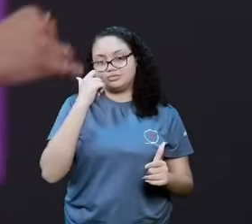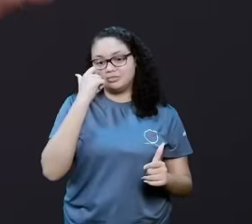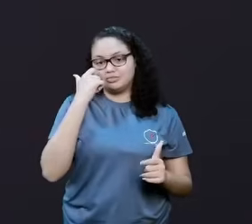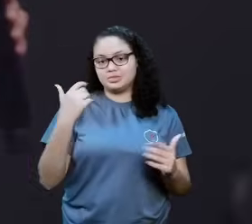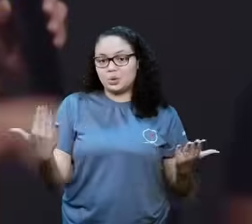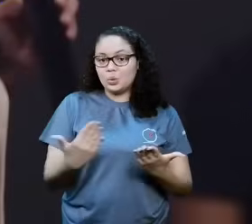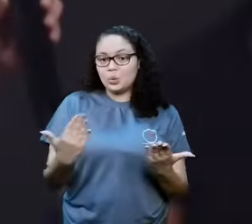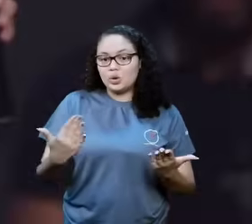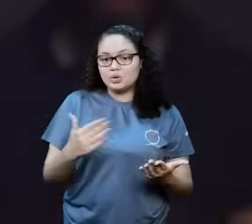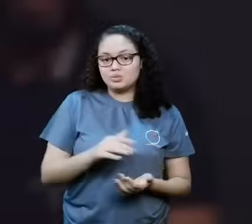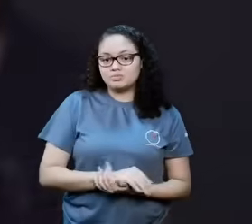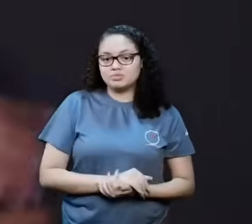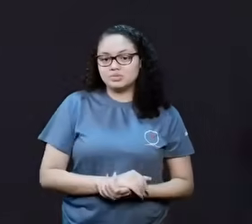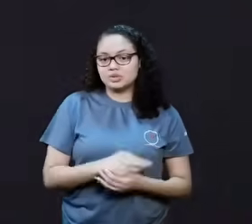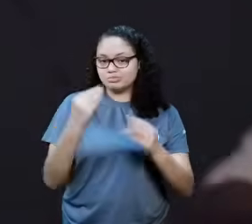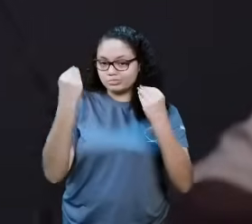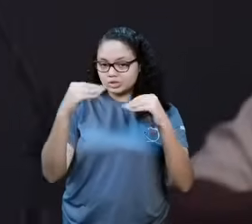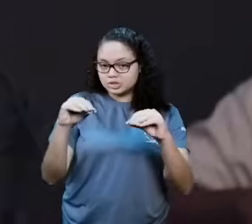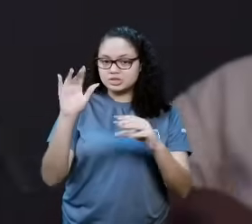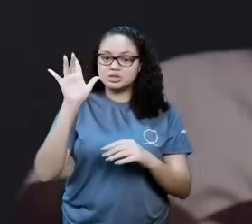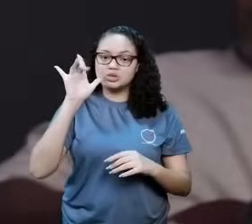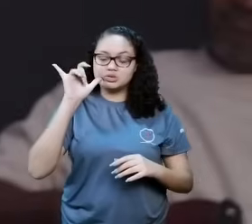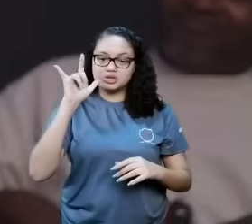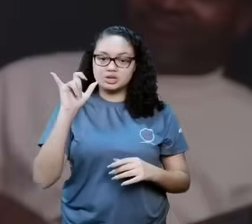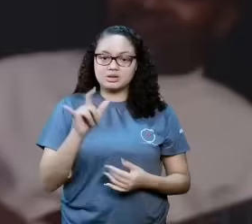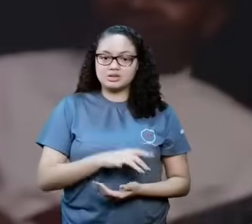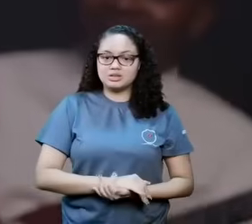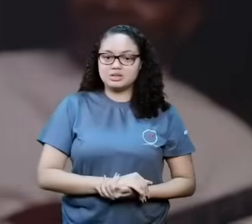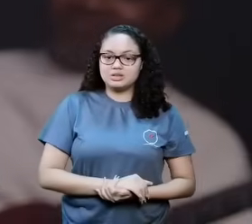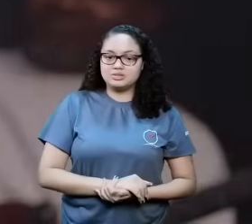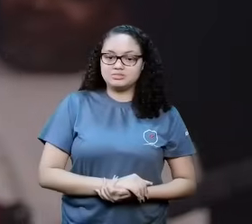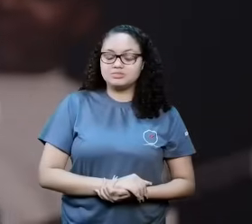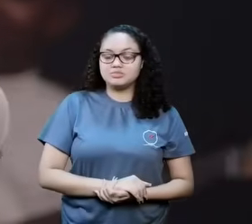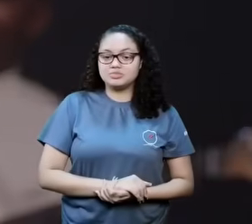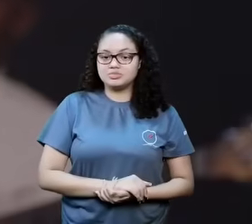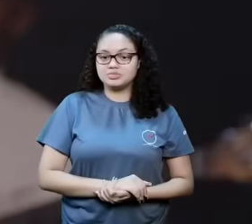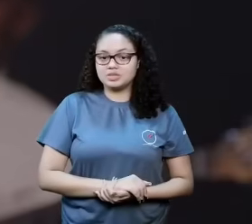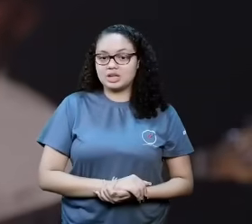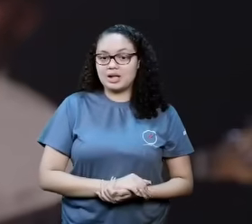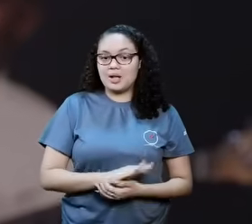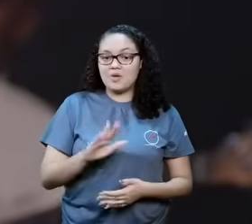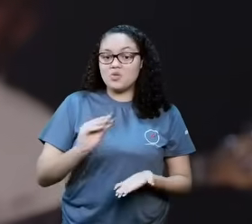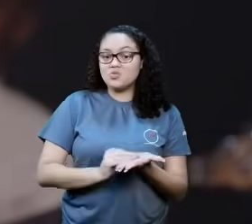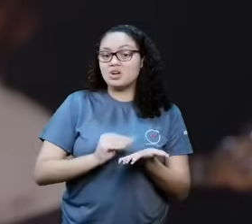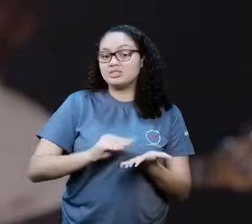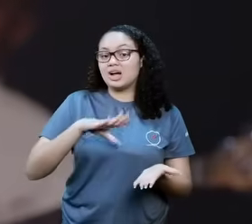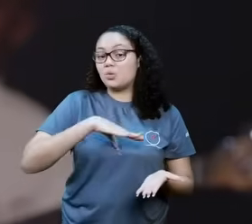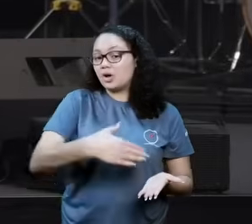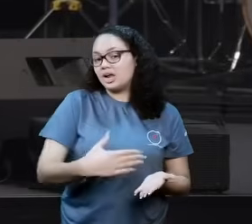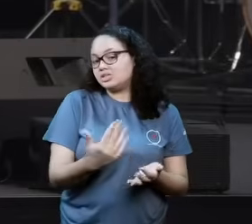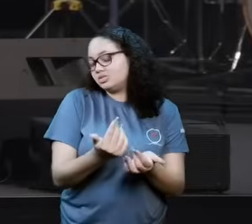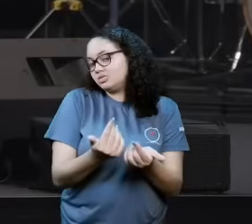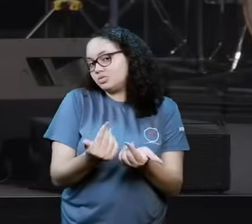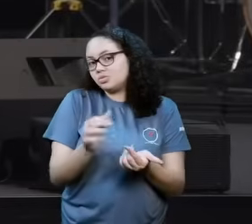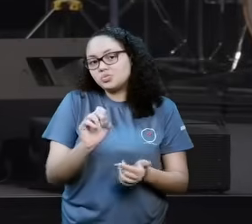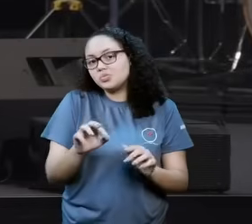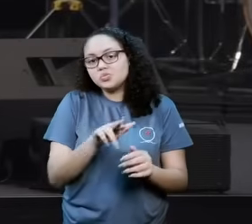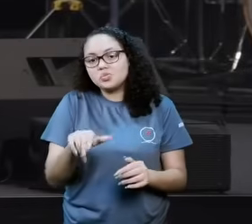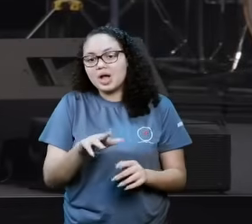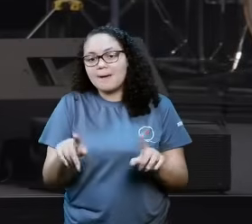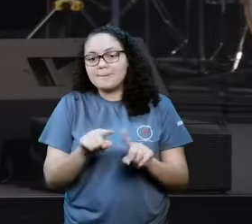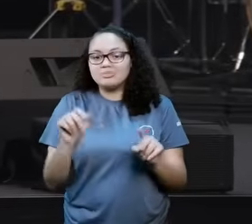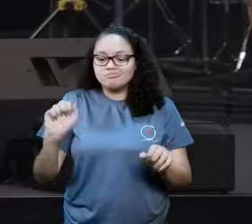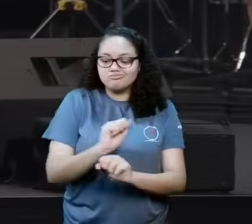Hoje mesmo eu postei um vídeo no meu feed. E o que eu dizia é o seguinte. Às vezes não falta coragem, falta clareza. Porque quando você